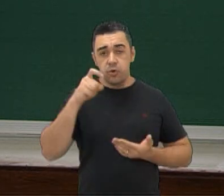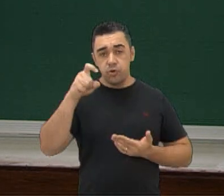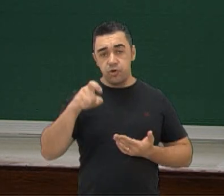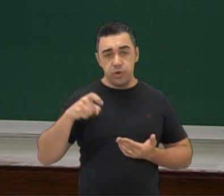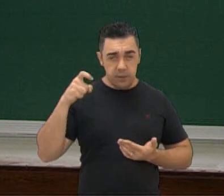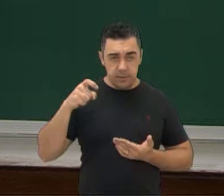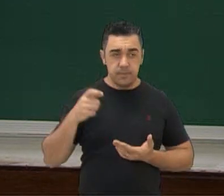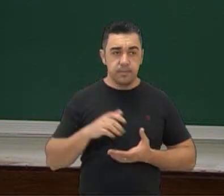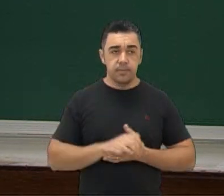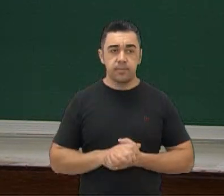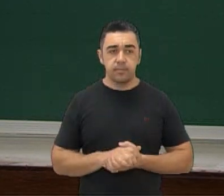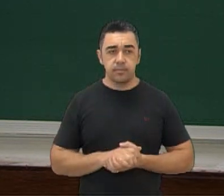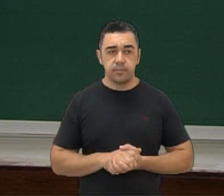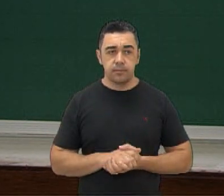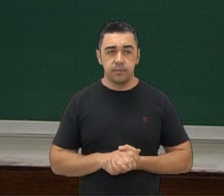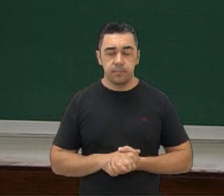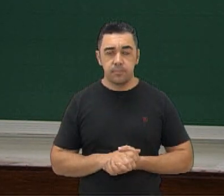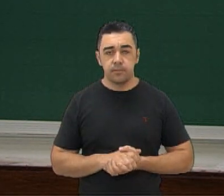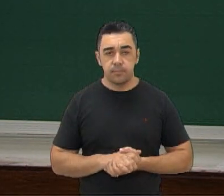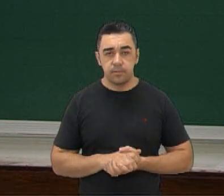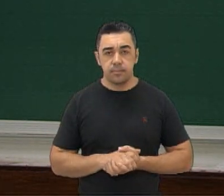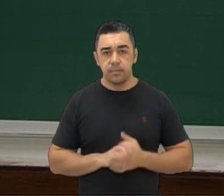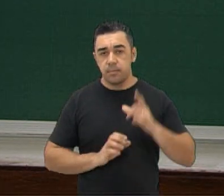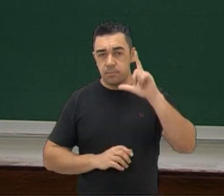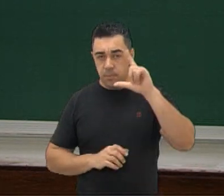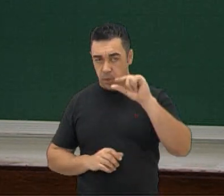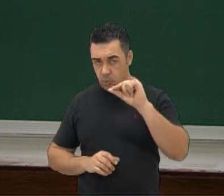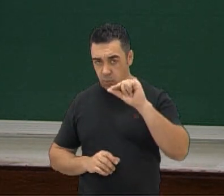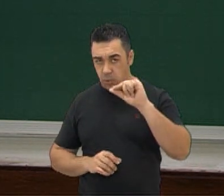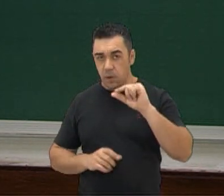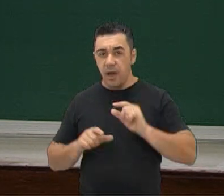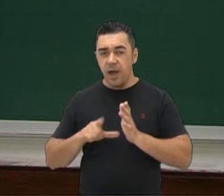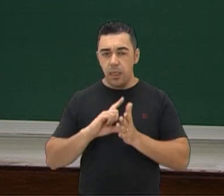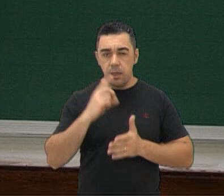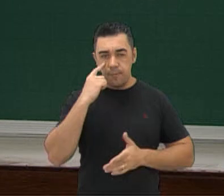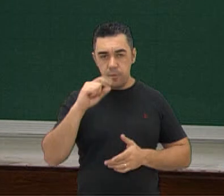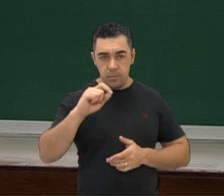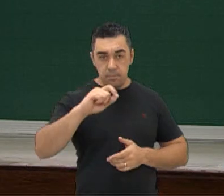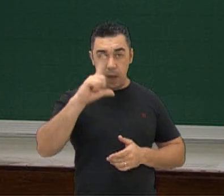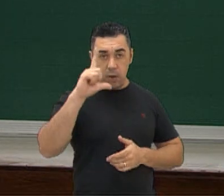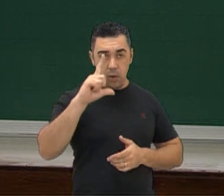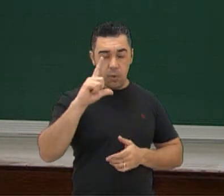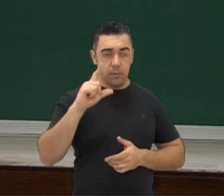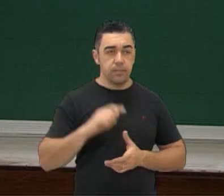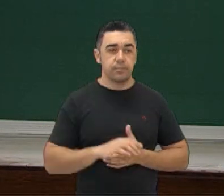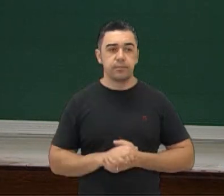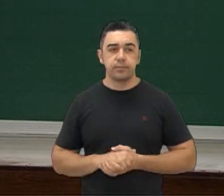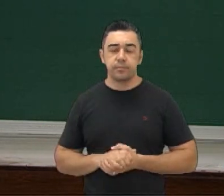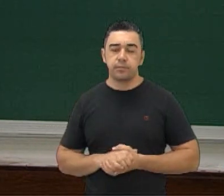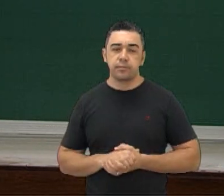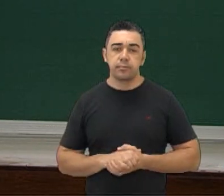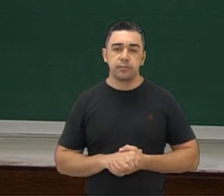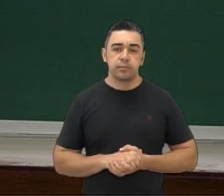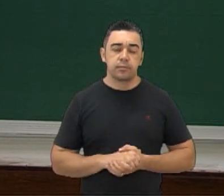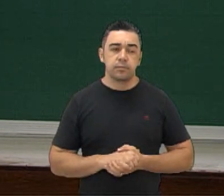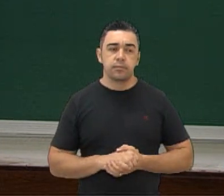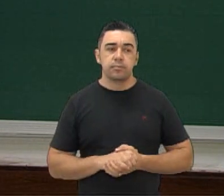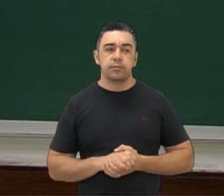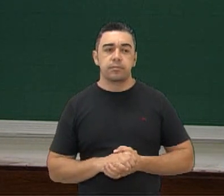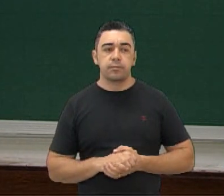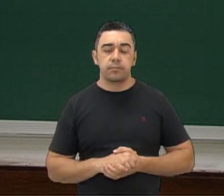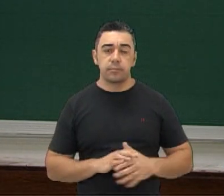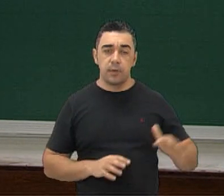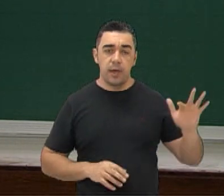ele por x. É menor, agora há pouco a gente viu aqui, é o sinal de menor a 1. Então, você já conseguiu montar essa